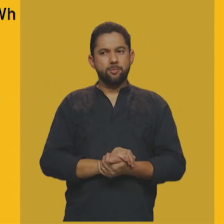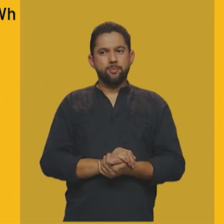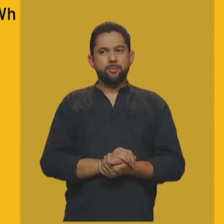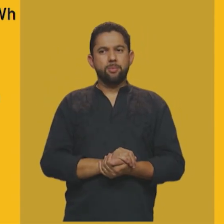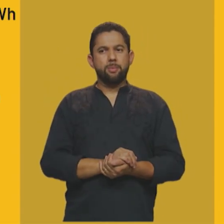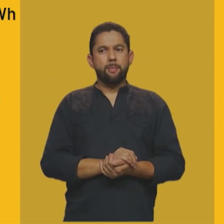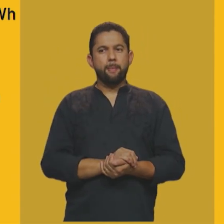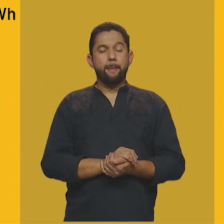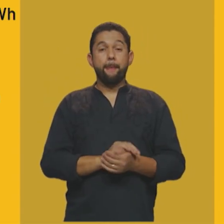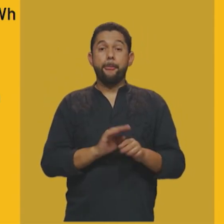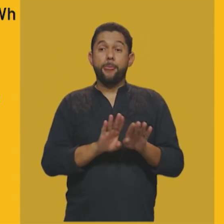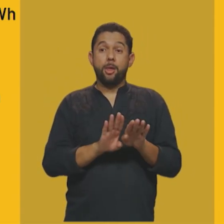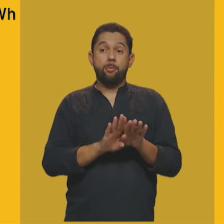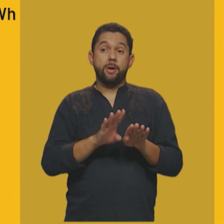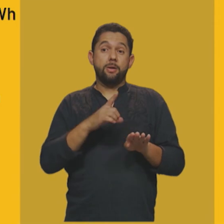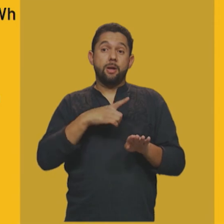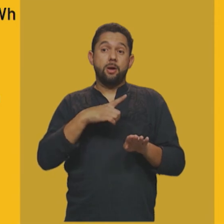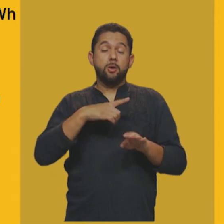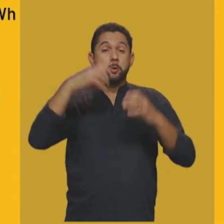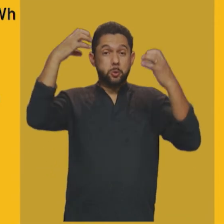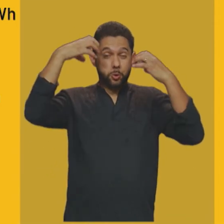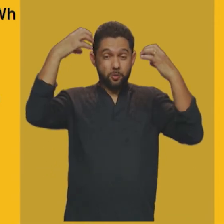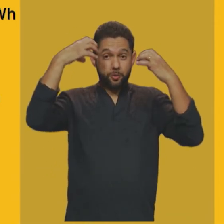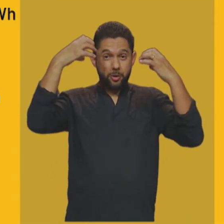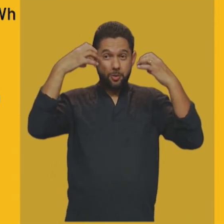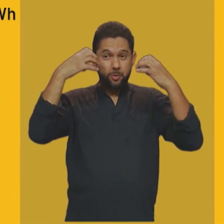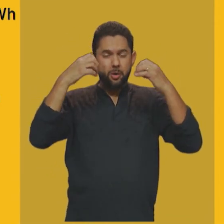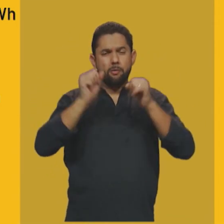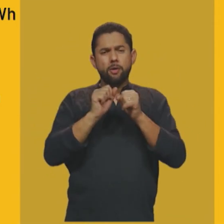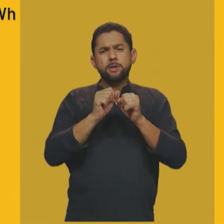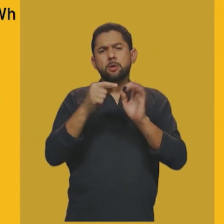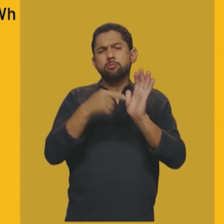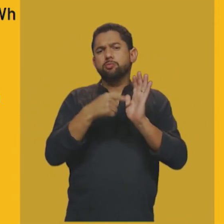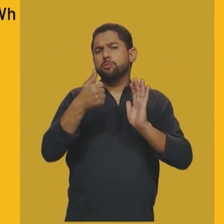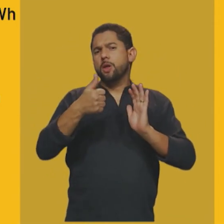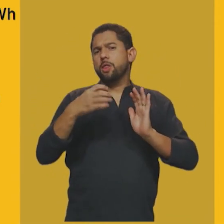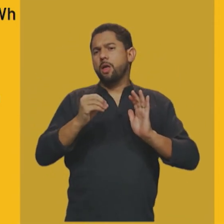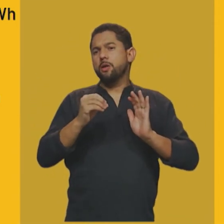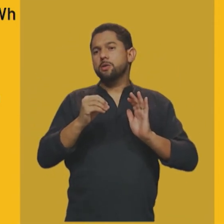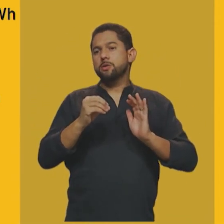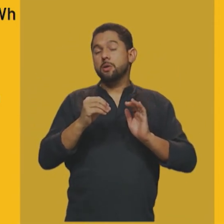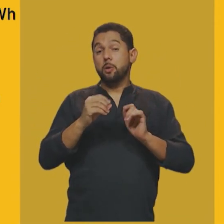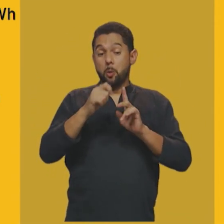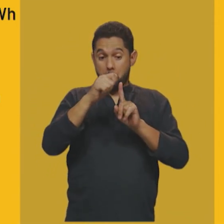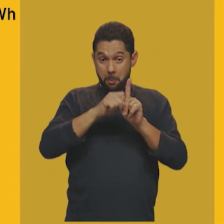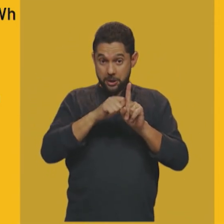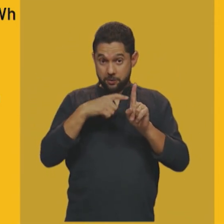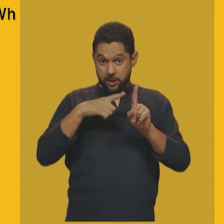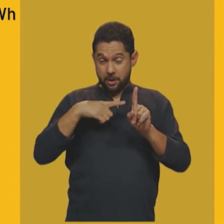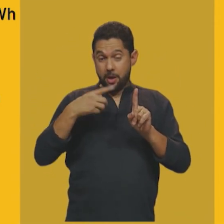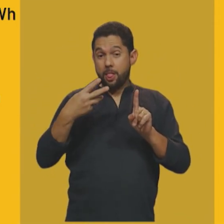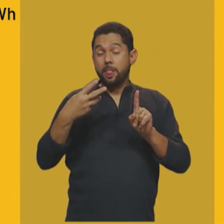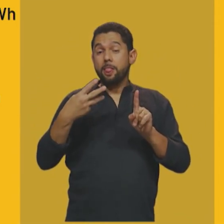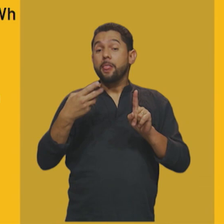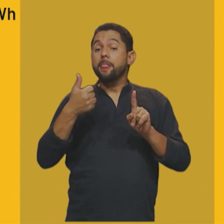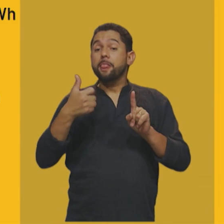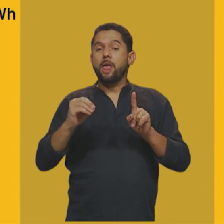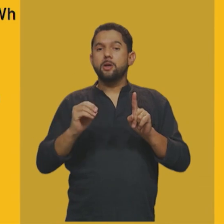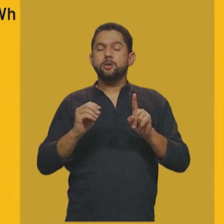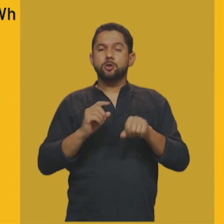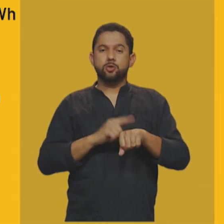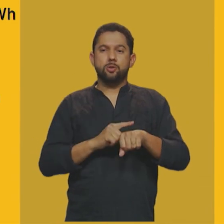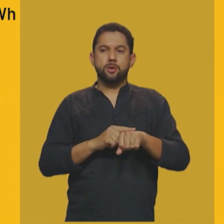1/3 de hora por dia. Então, multiplicando isso por 10, vai dar 10 horas por mês. Então, fica 3,3 vezes 10 dá